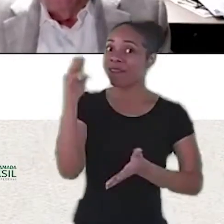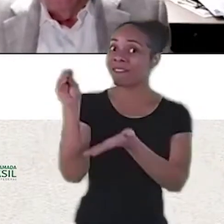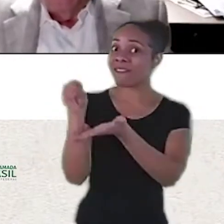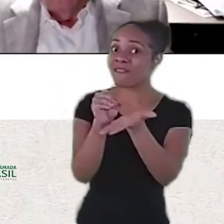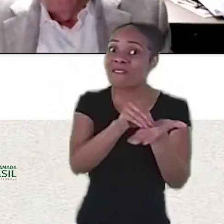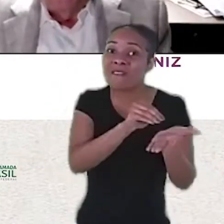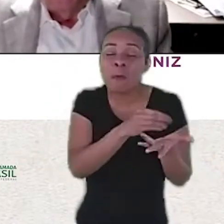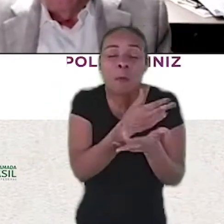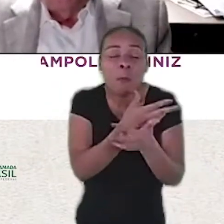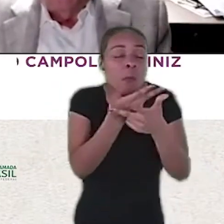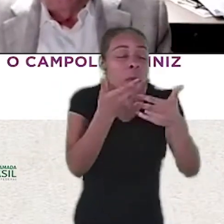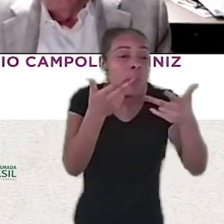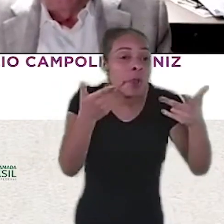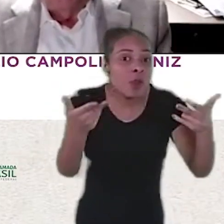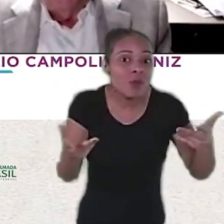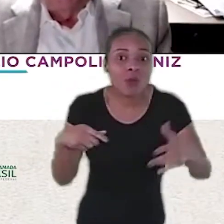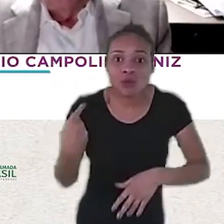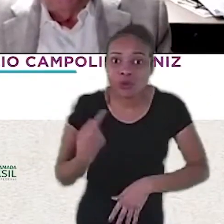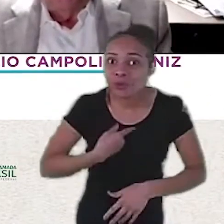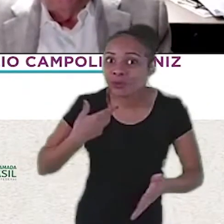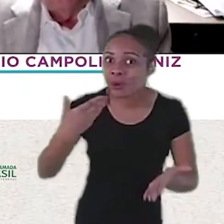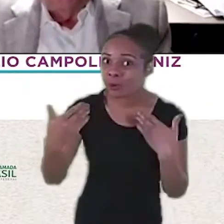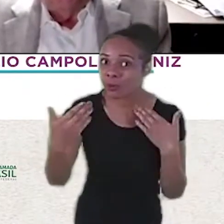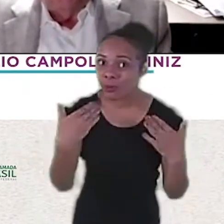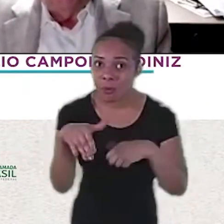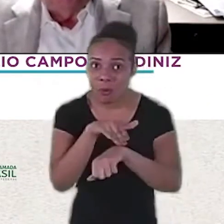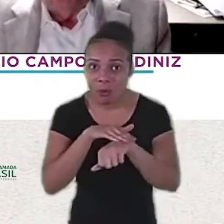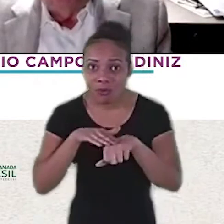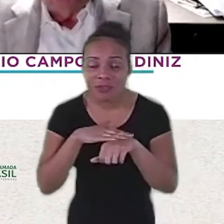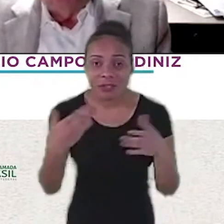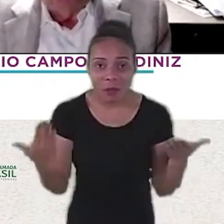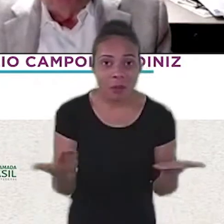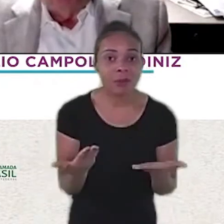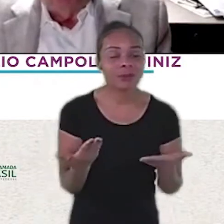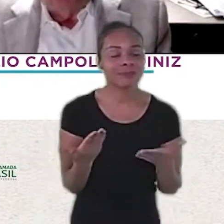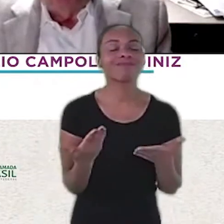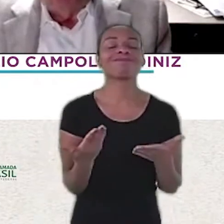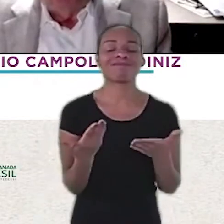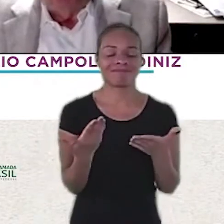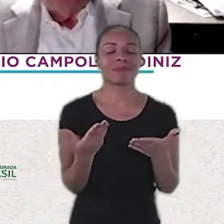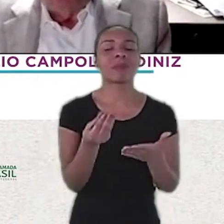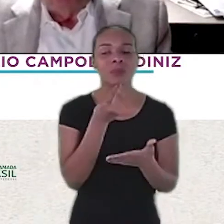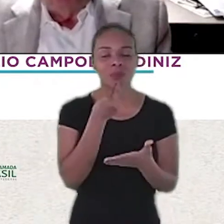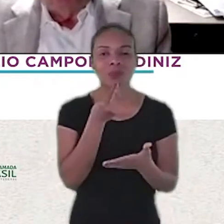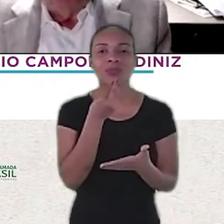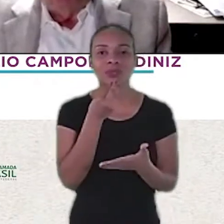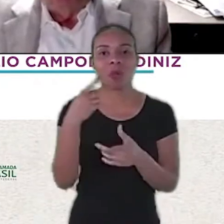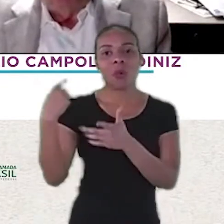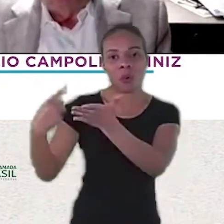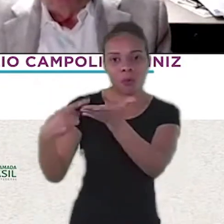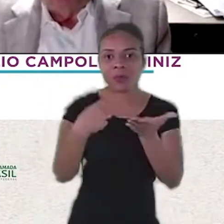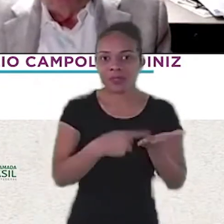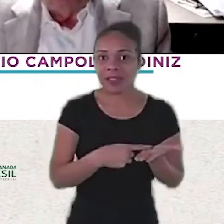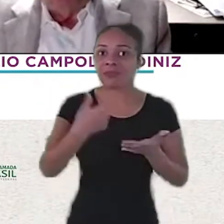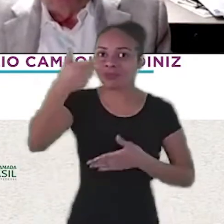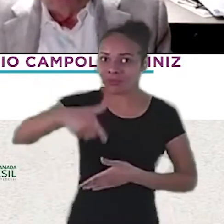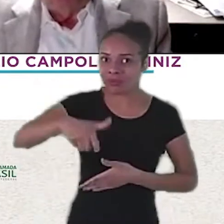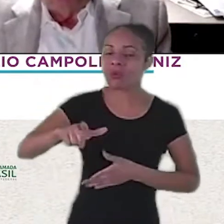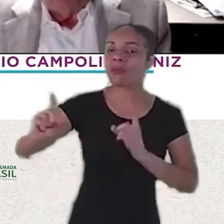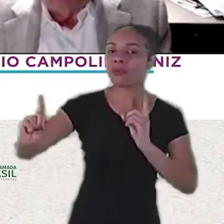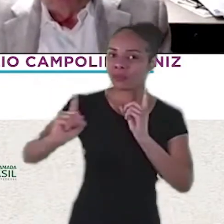Aí eu ia entrar agora na questão da cultura em si, né? Não só as diferenças, como